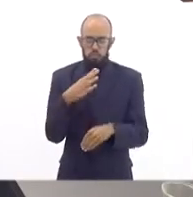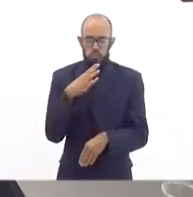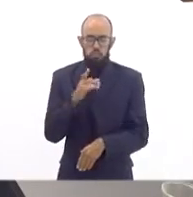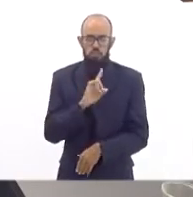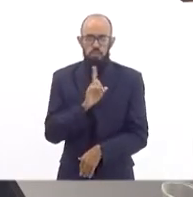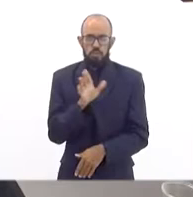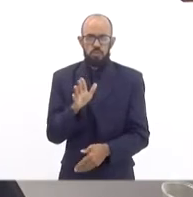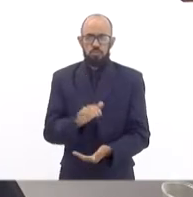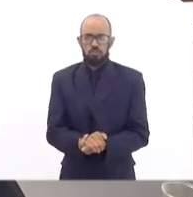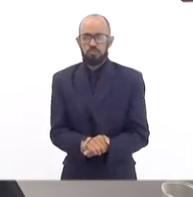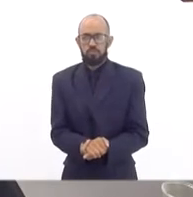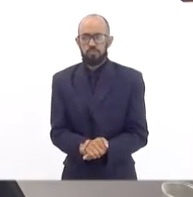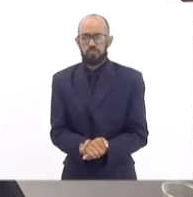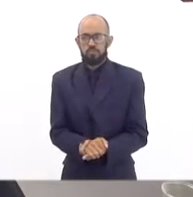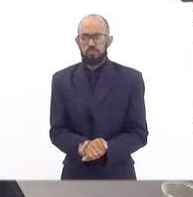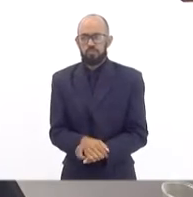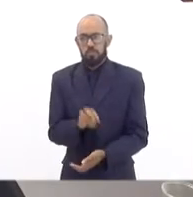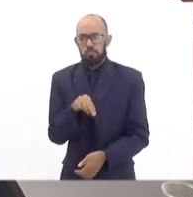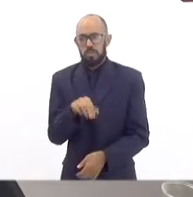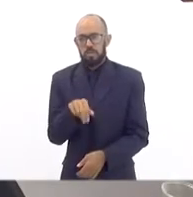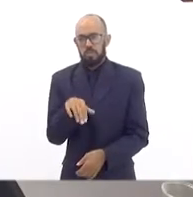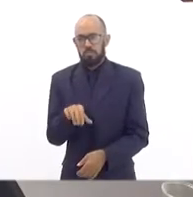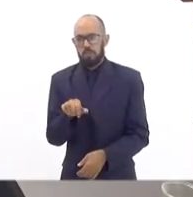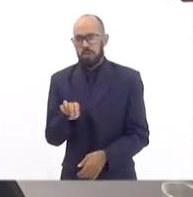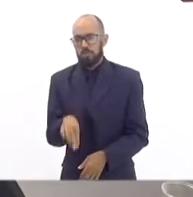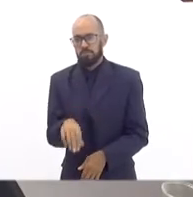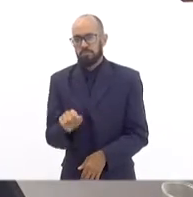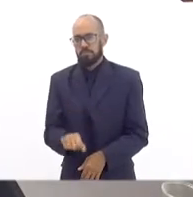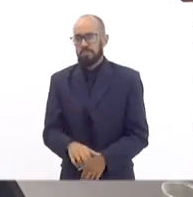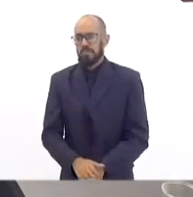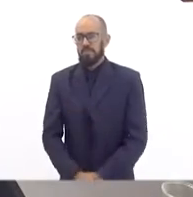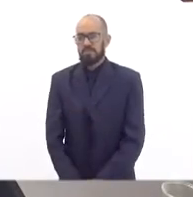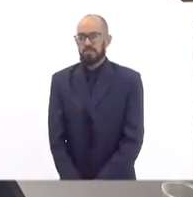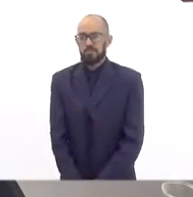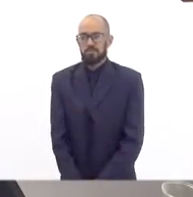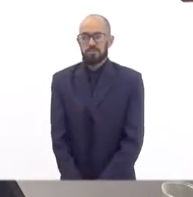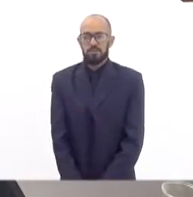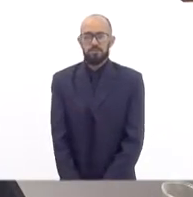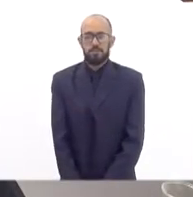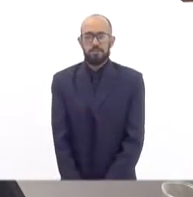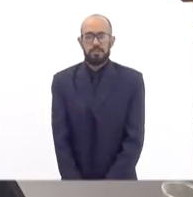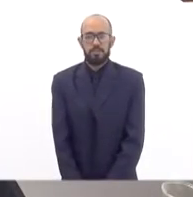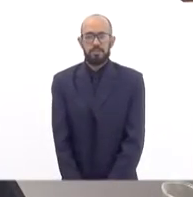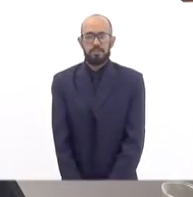mas ficou bem claro que não existe. Tá. Fundamental isso.